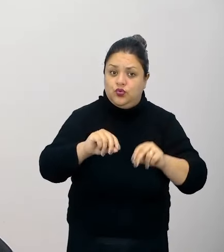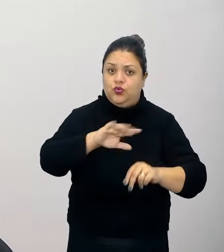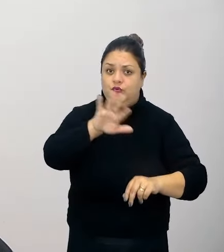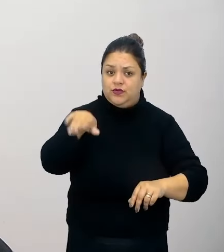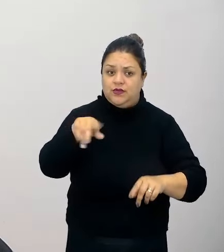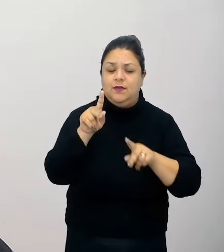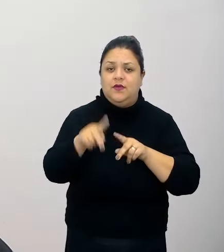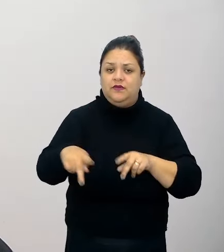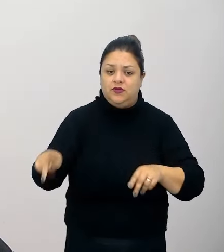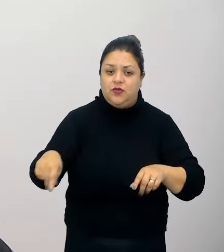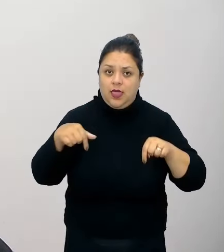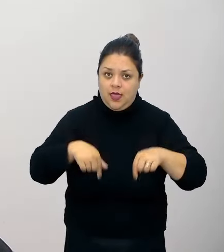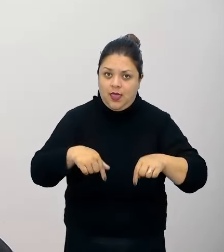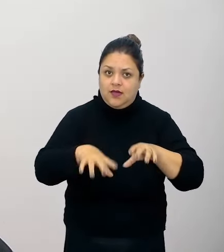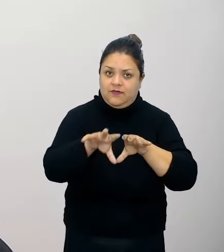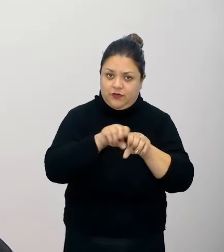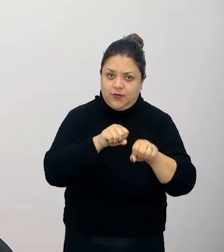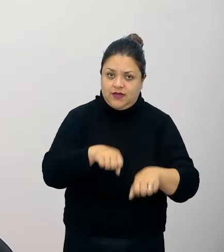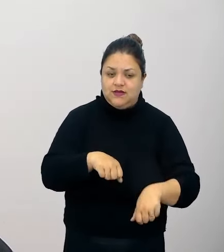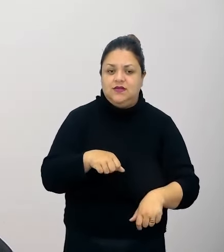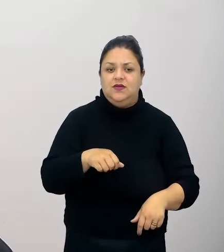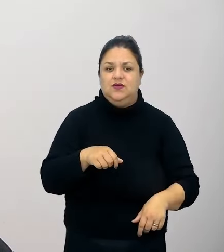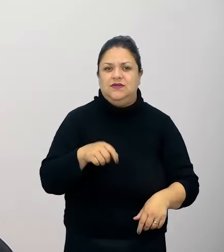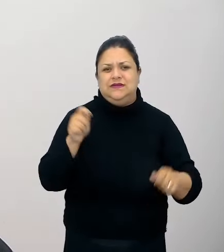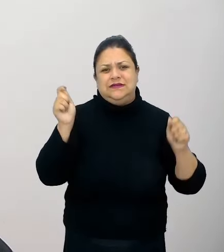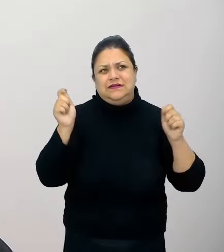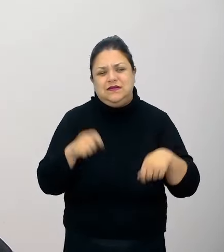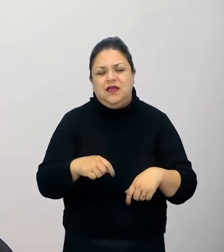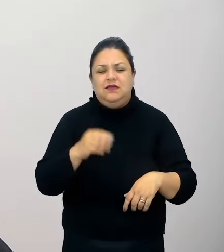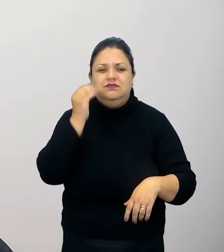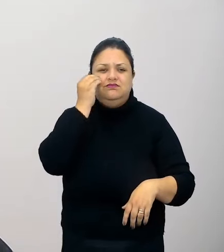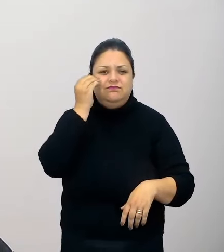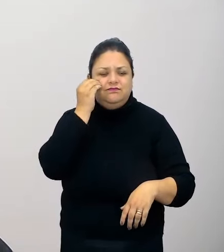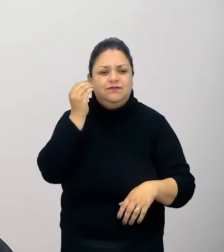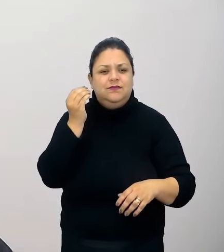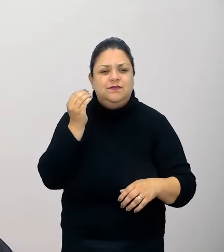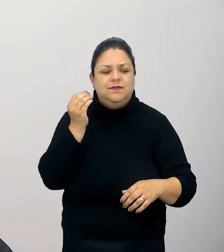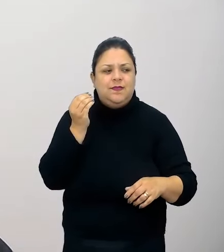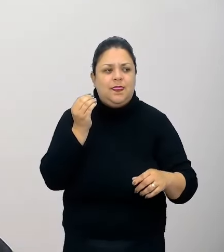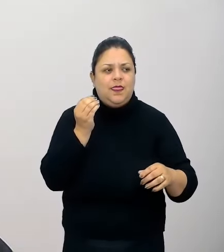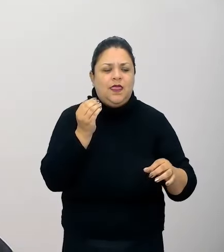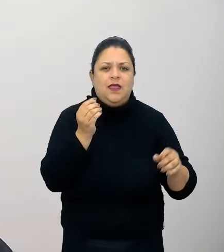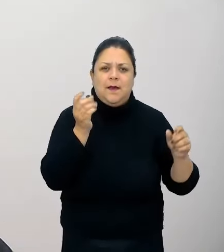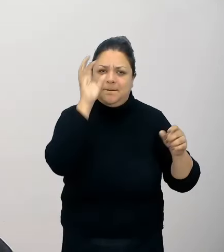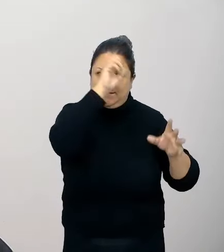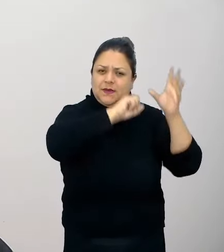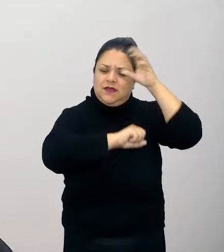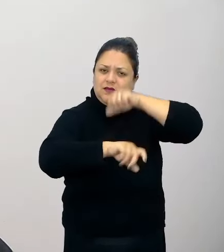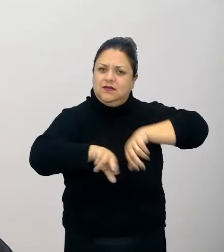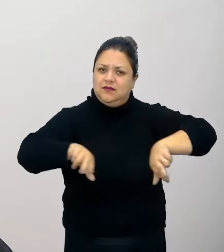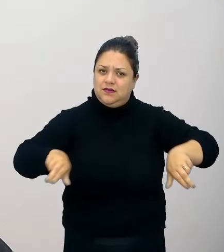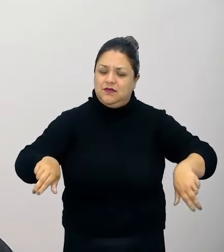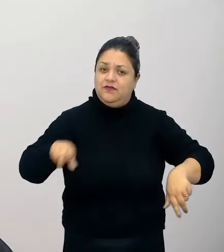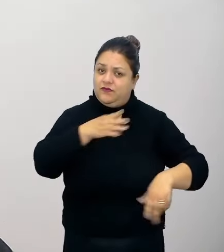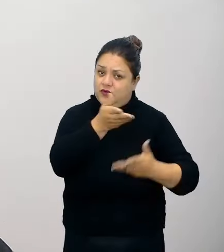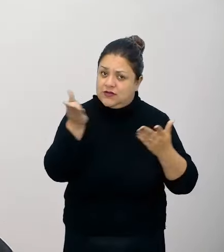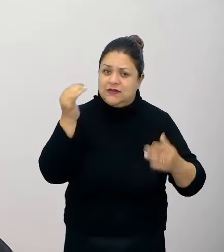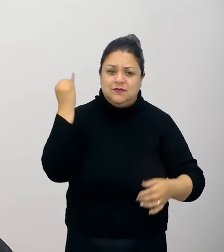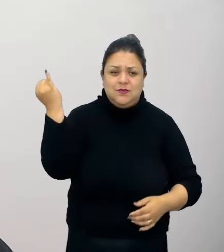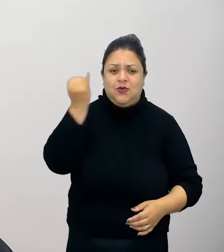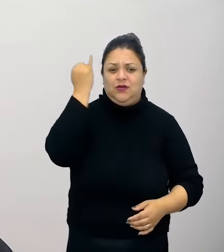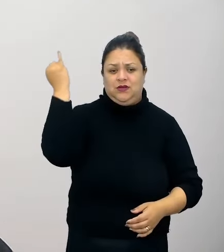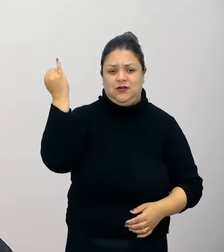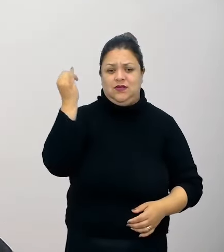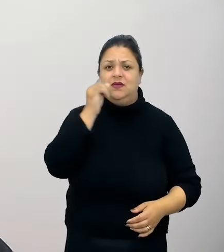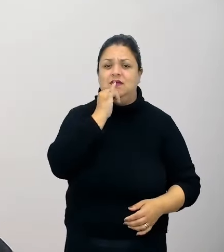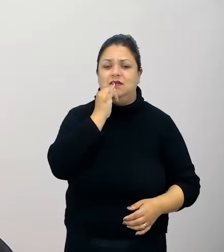formação, ter o mínimo, né? E quanto vocês são importantes, porque foi o que a Shirley começou a dizer, o médico não